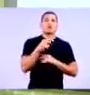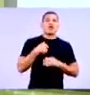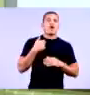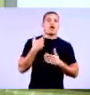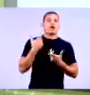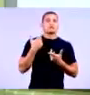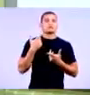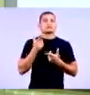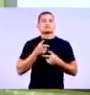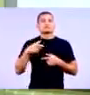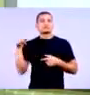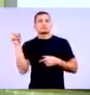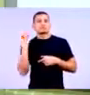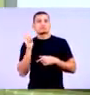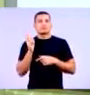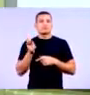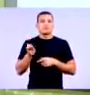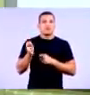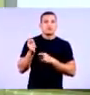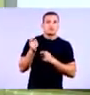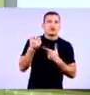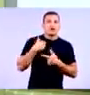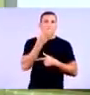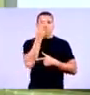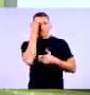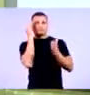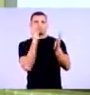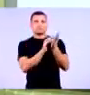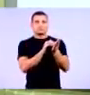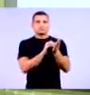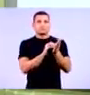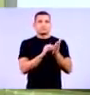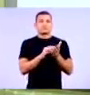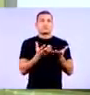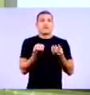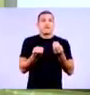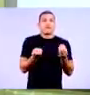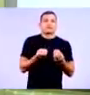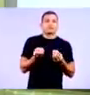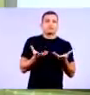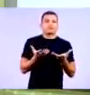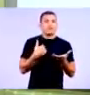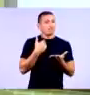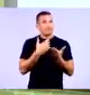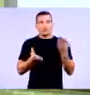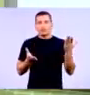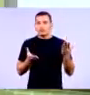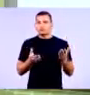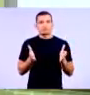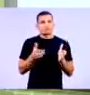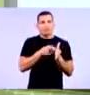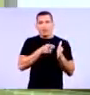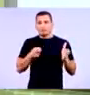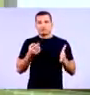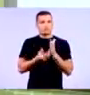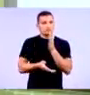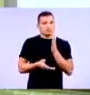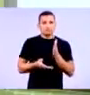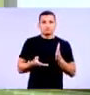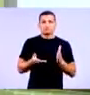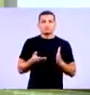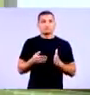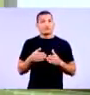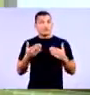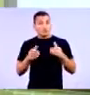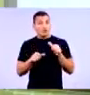professora, no sábado, no domingo, esqueci de postar, e agora? Perdeu o prazo, infelizmente. Então, as alterações